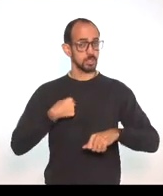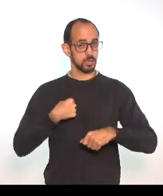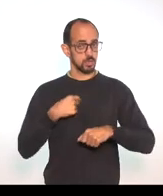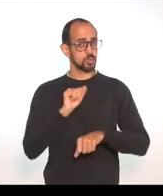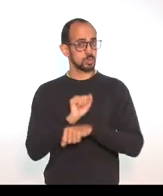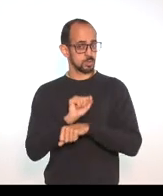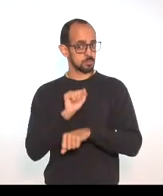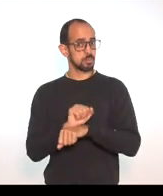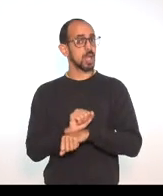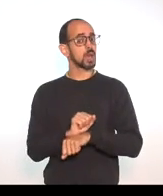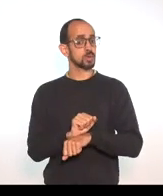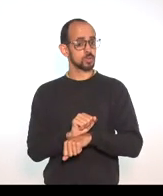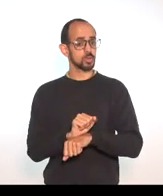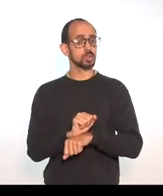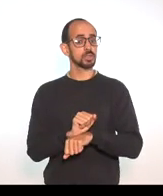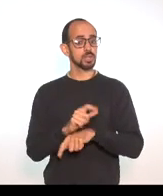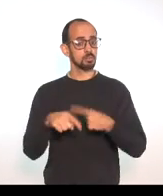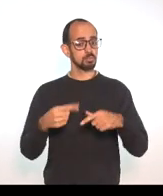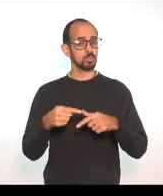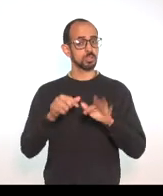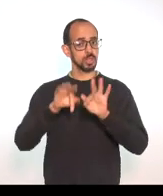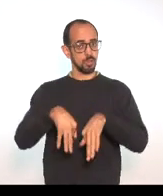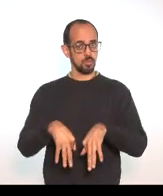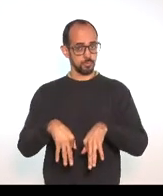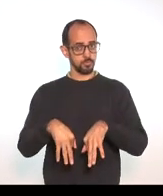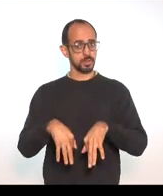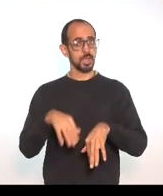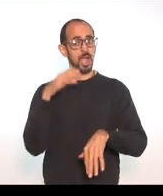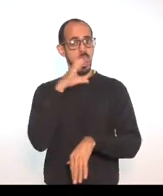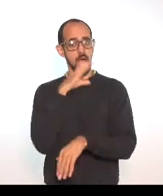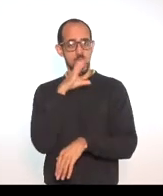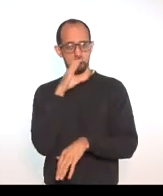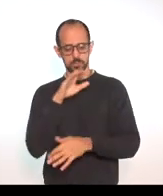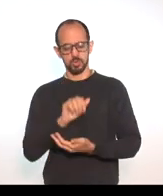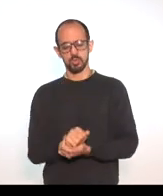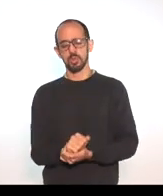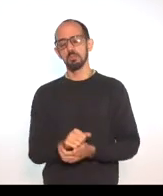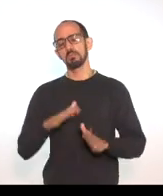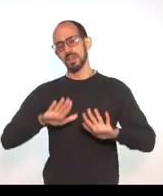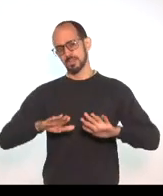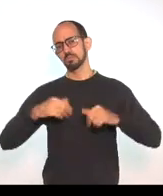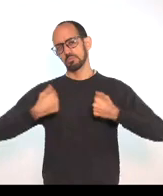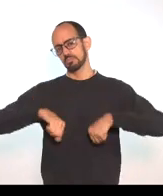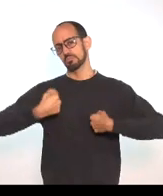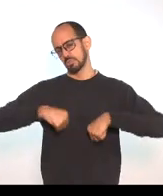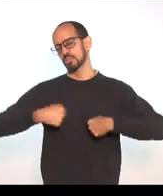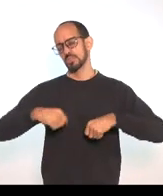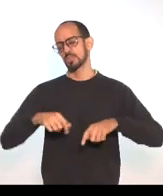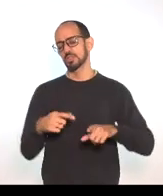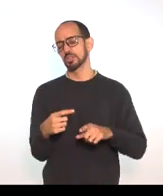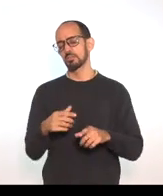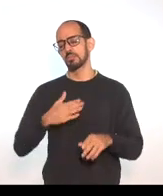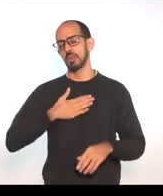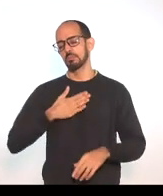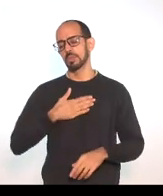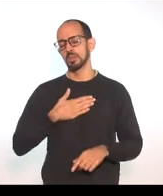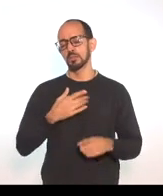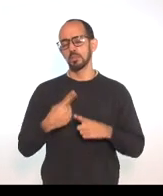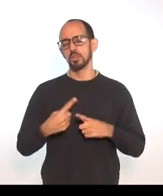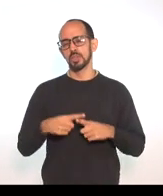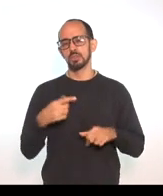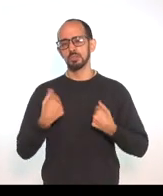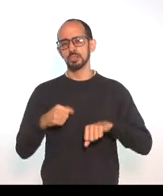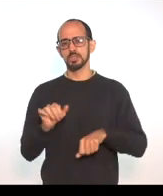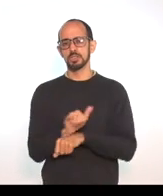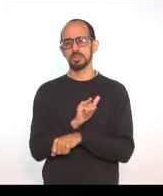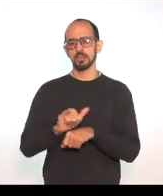e desejamos todos que tenha fim em breve possível mas é necessário a indispensável uma articulação para